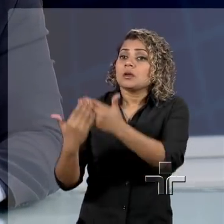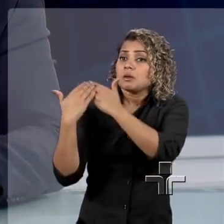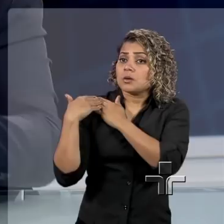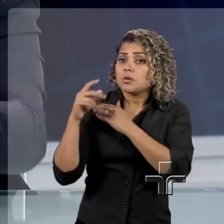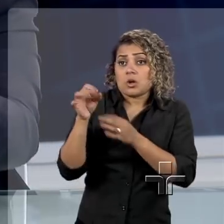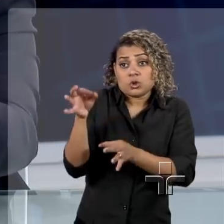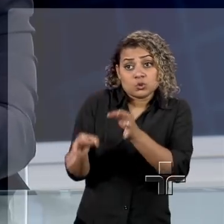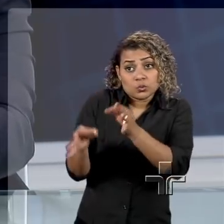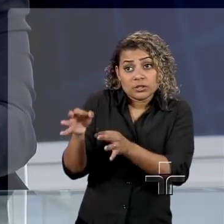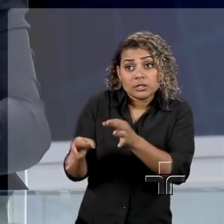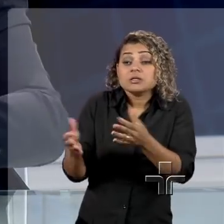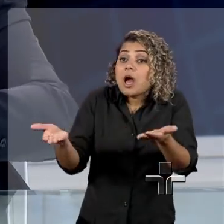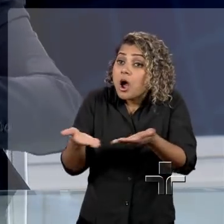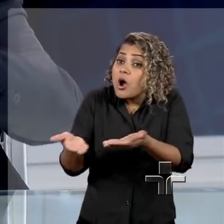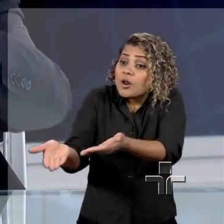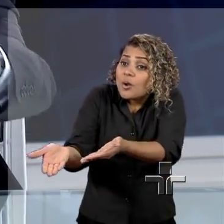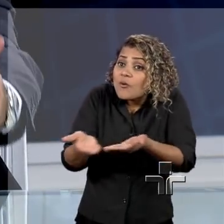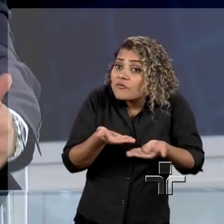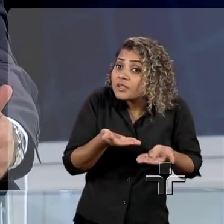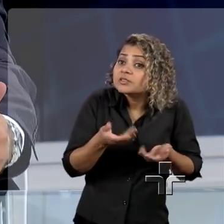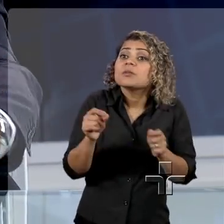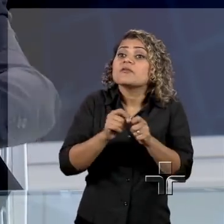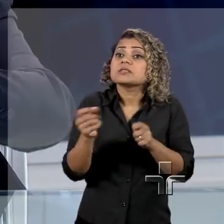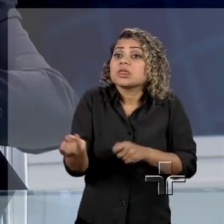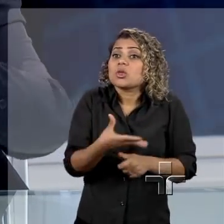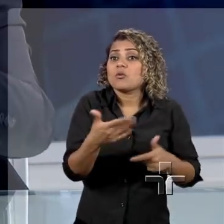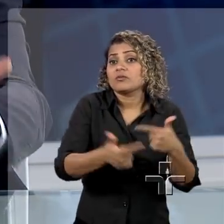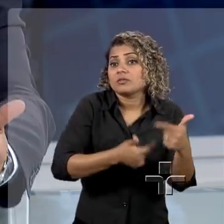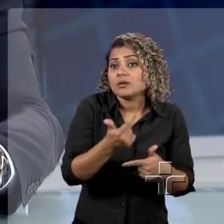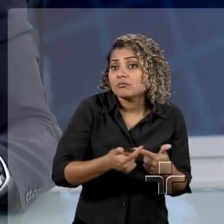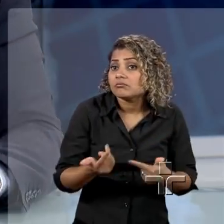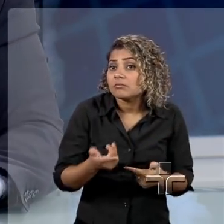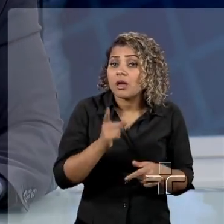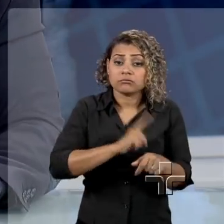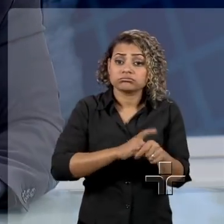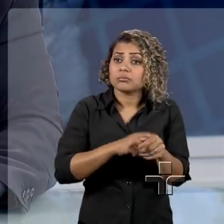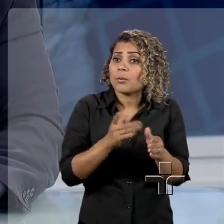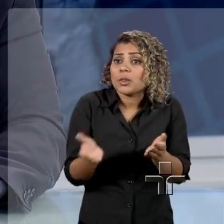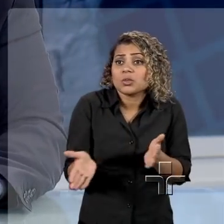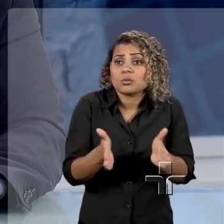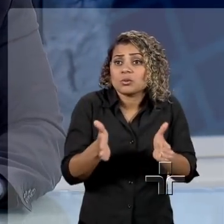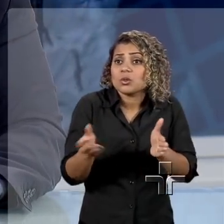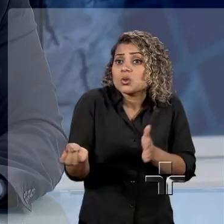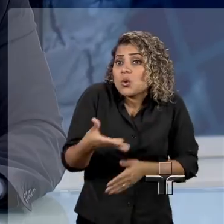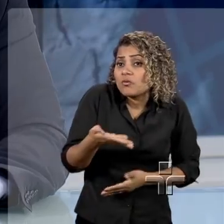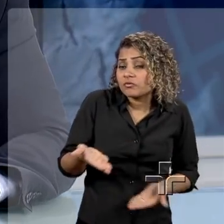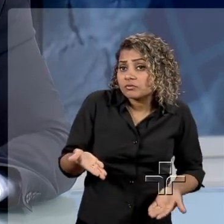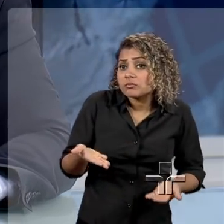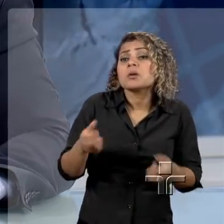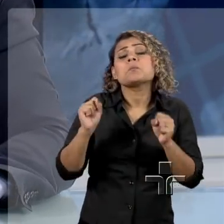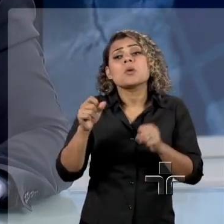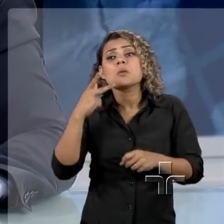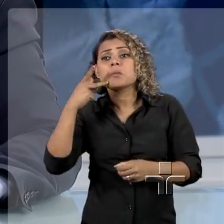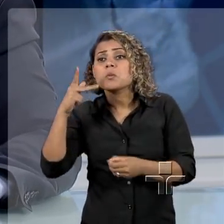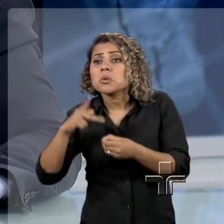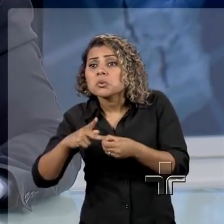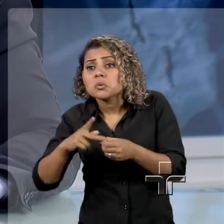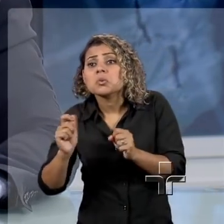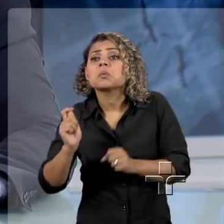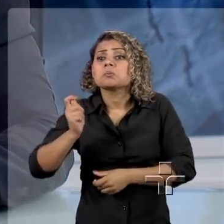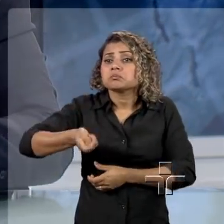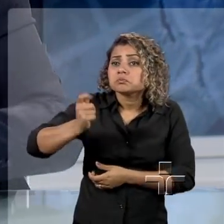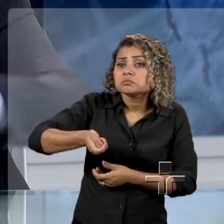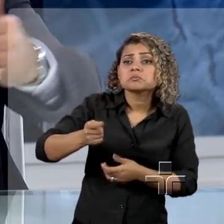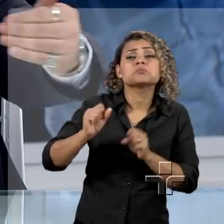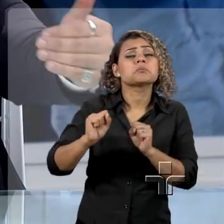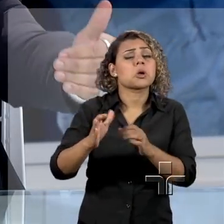e agora recebeu um convite para fazer um novo trabalho. É uma nova etapa. Assim como um promotor poderia ser convidado, um defensor